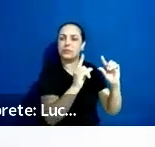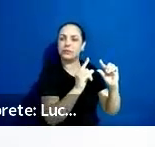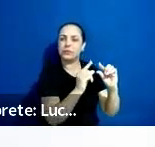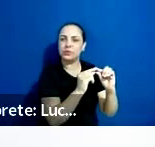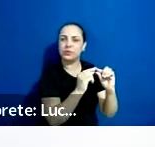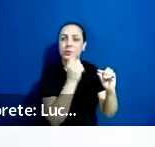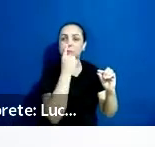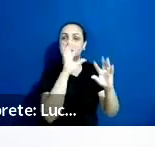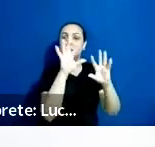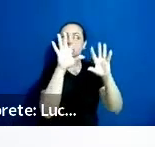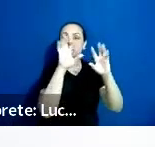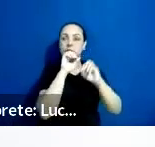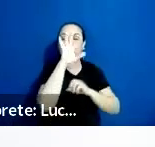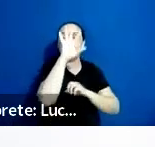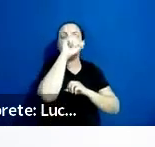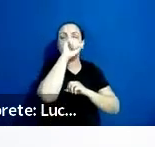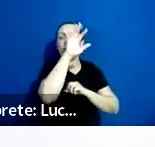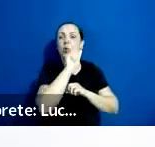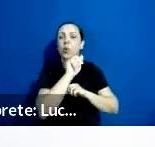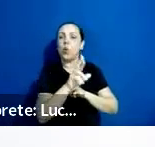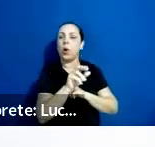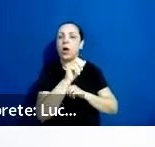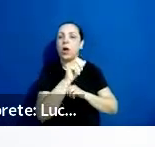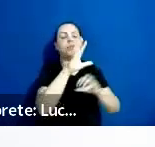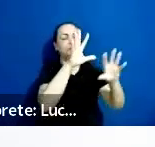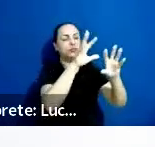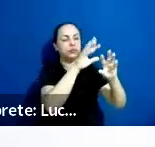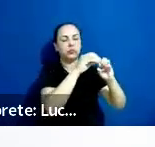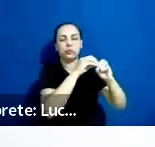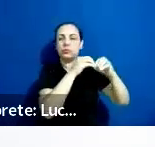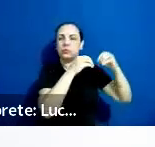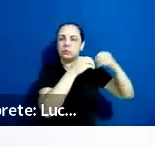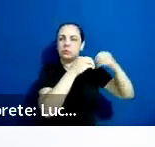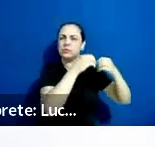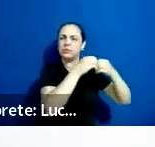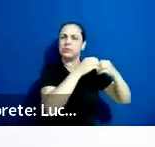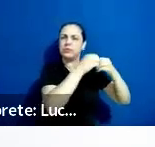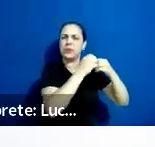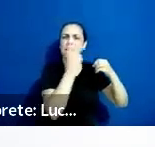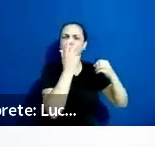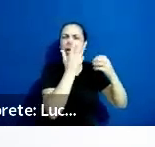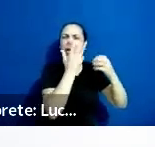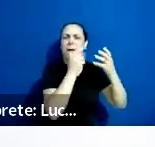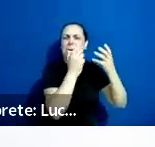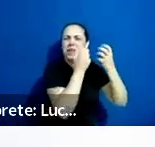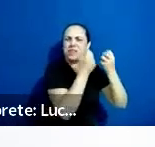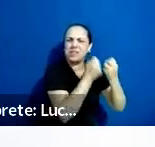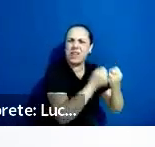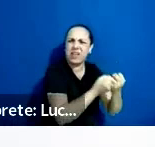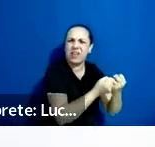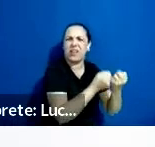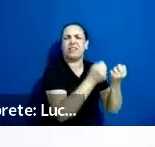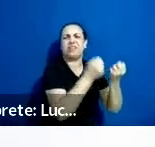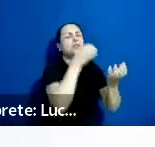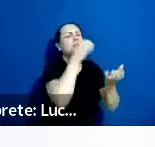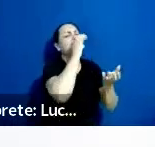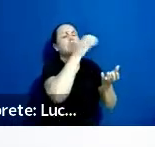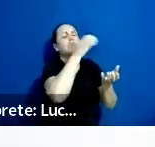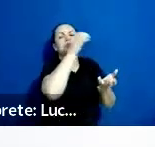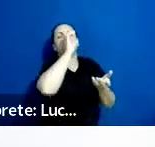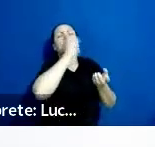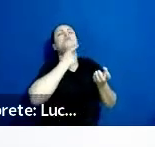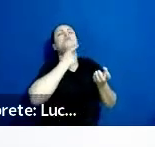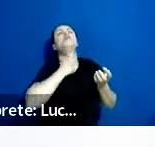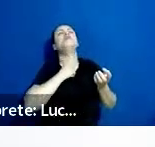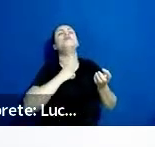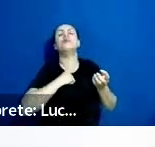ela vai formando esses clusters, esses cachos. Ela vai ficando uma água pesada. E olha o que acontece, a nossa célula ela tem uma